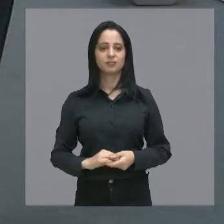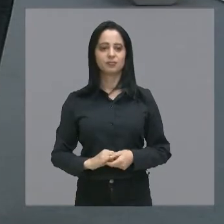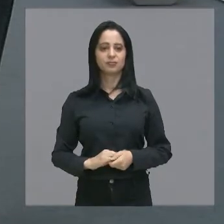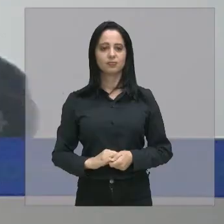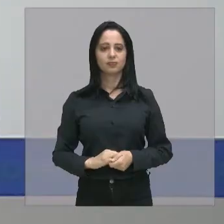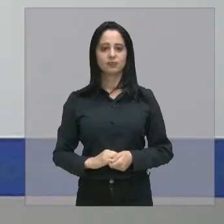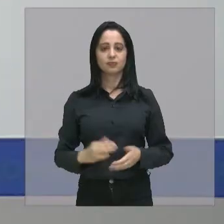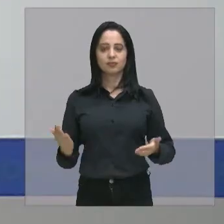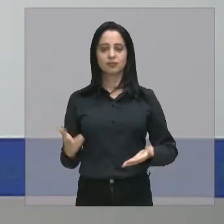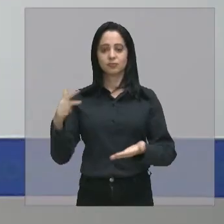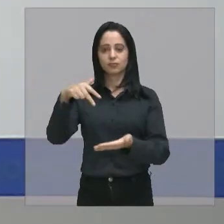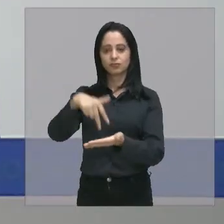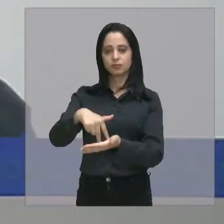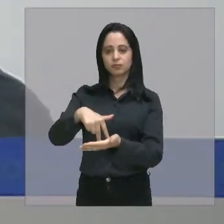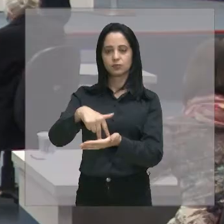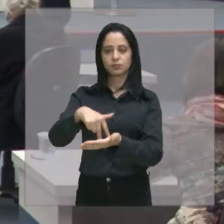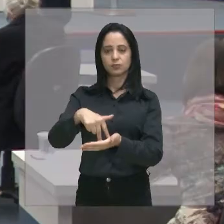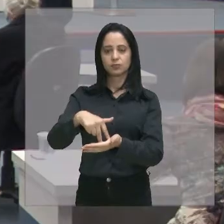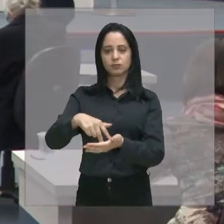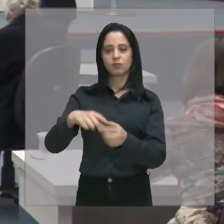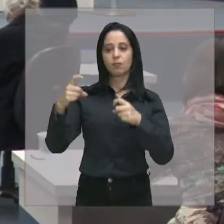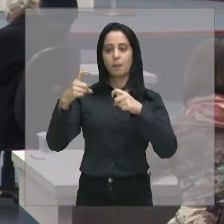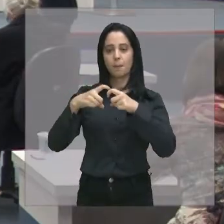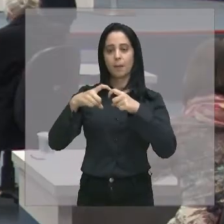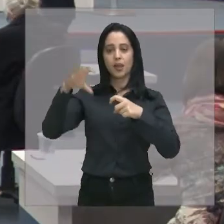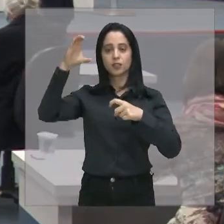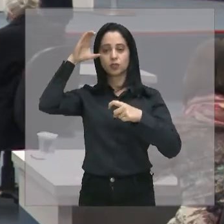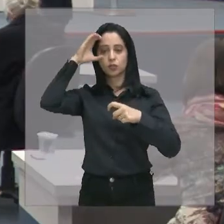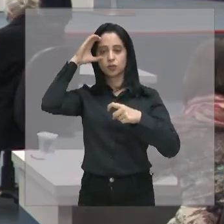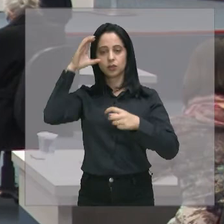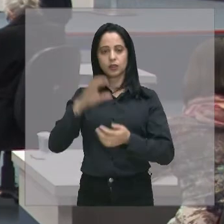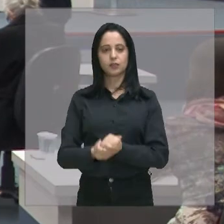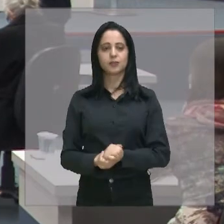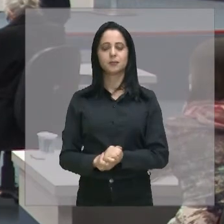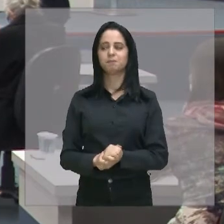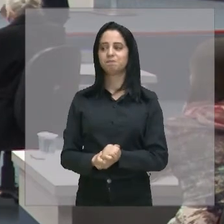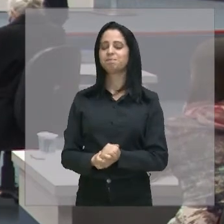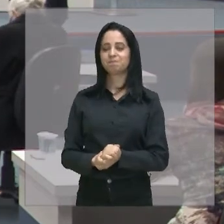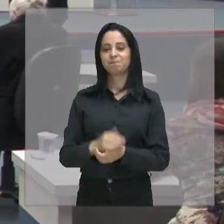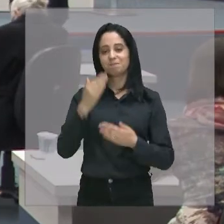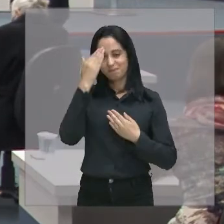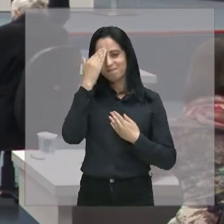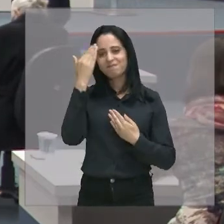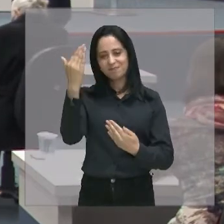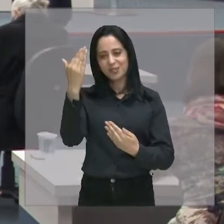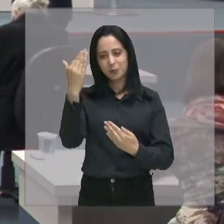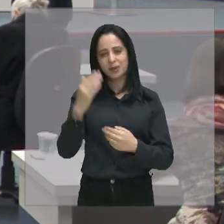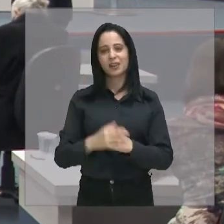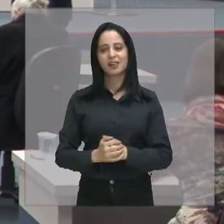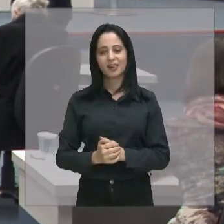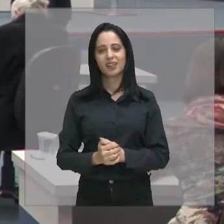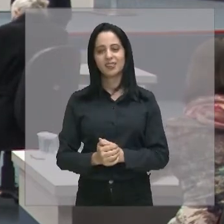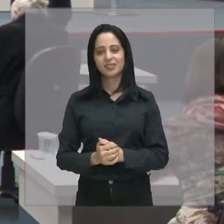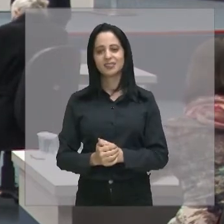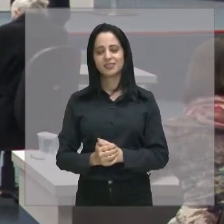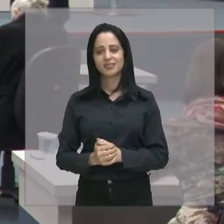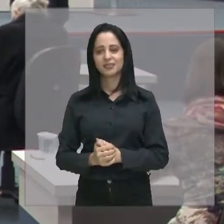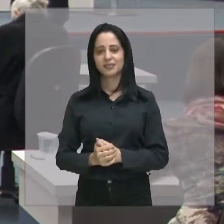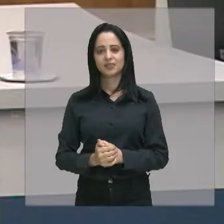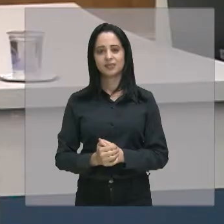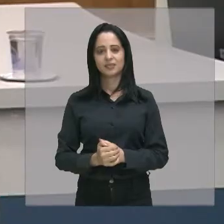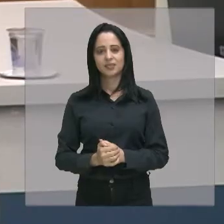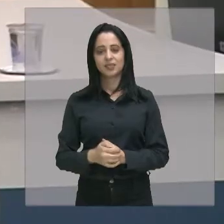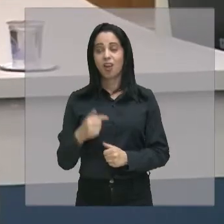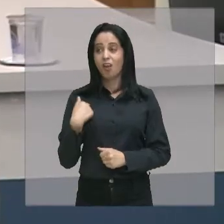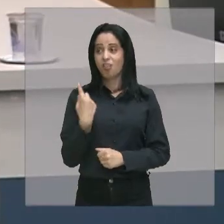Com a palavra, o vereador Dr. Elton. Queria agradecer pela sua fala, Renato. A gente fica